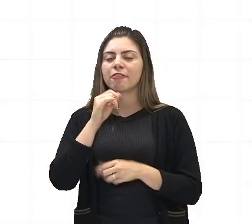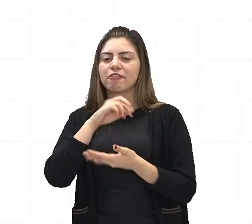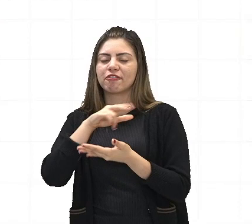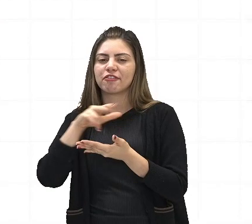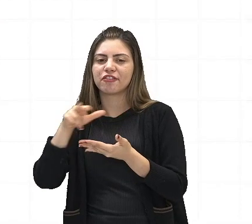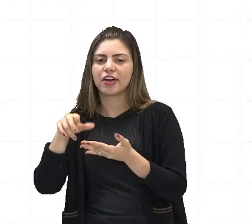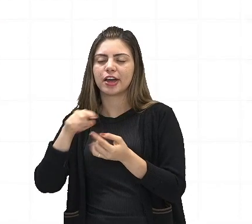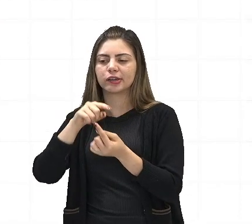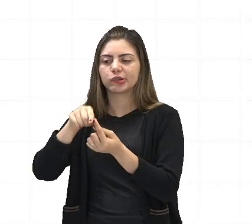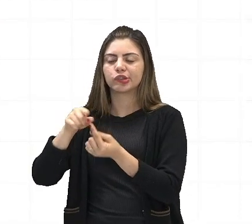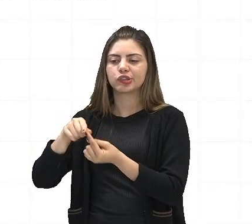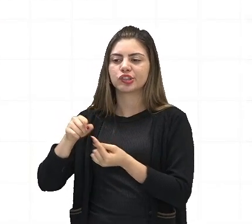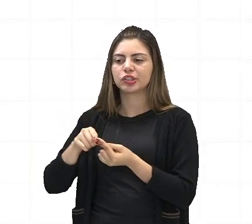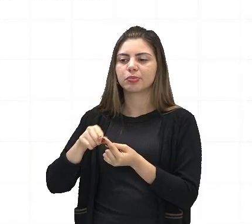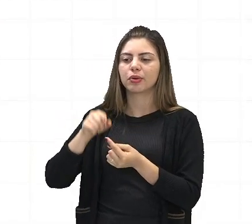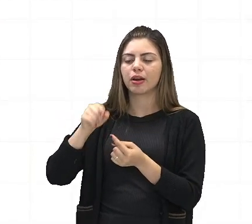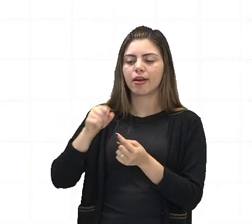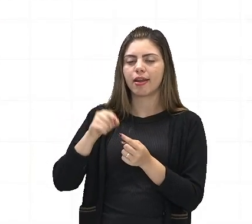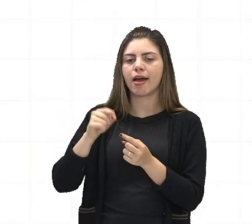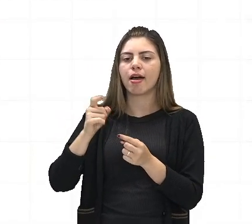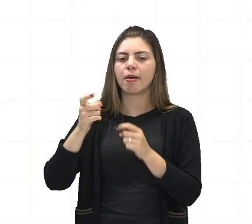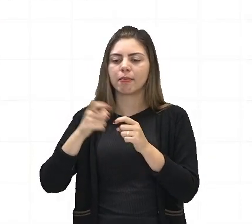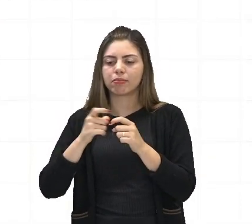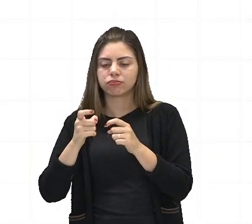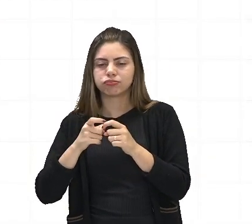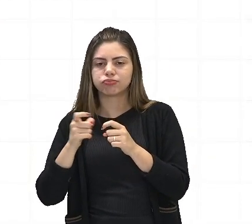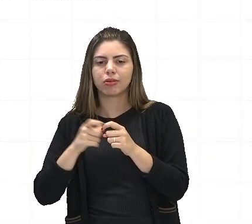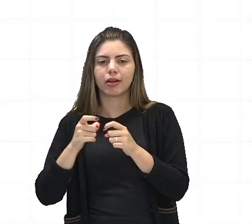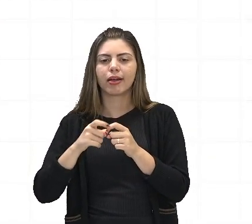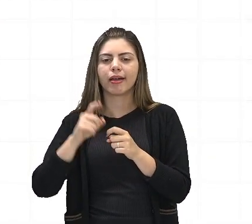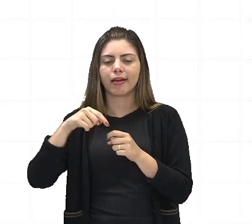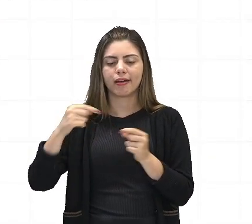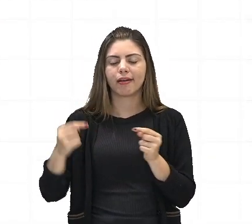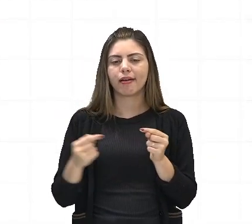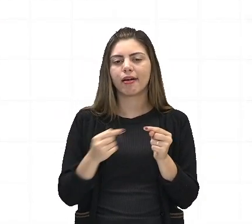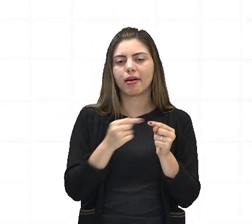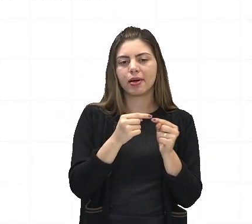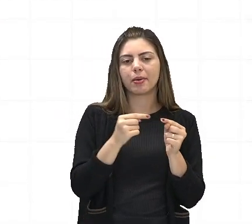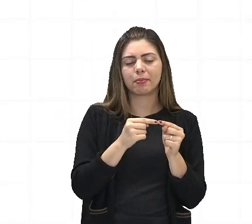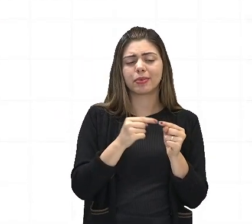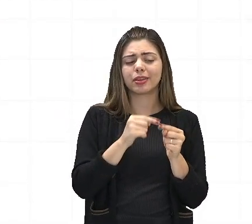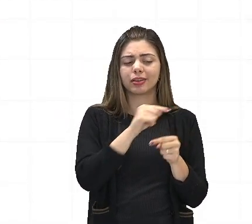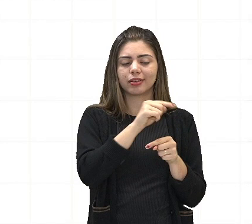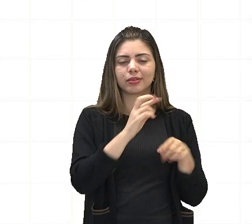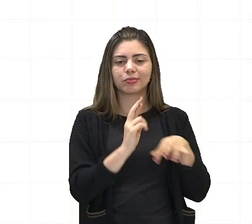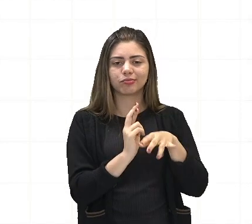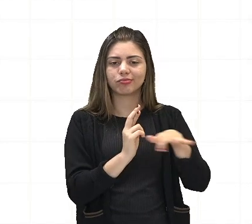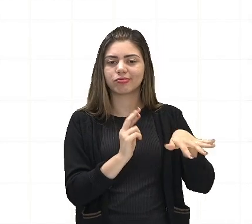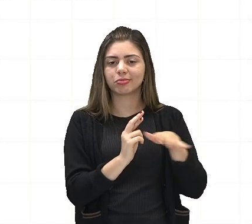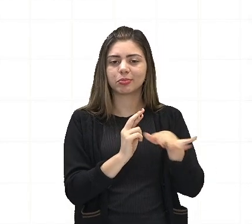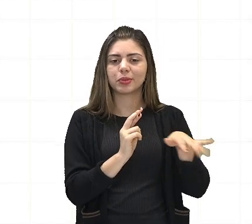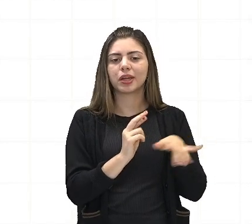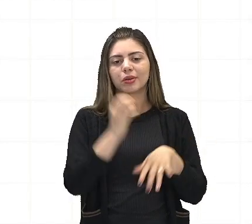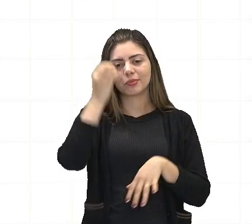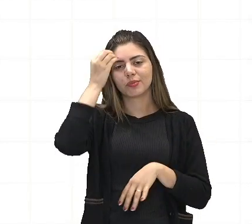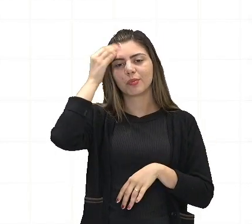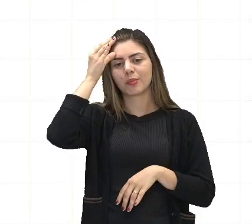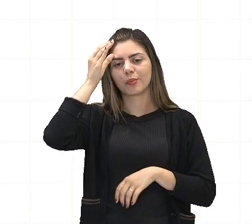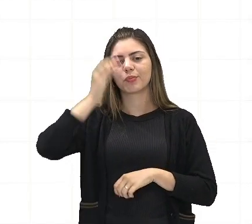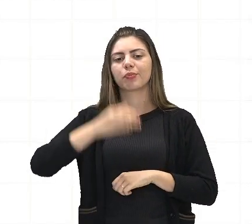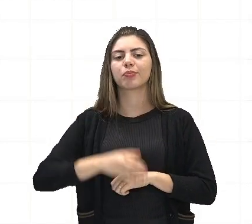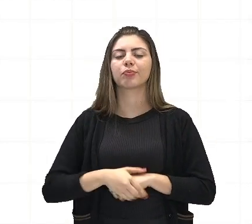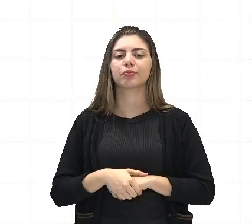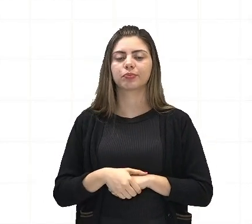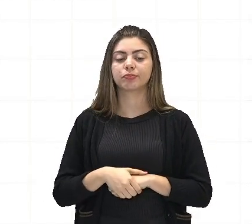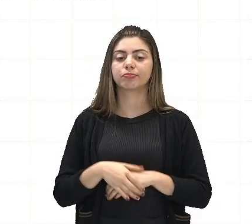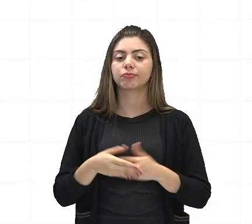nós acabamos aí nos apropriando, né, fazem parte do saber dos ribeirinhos, ok? Então, vamos observar